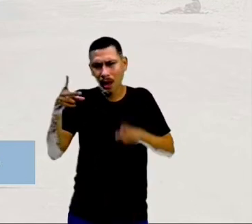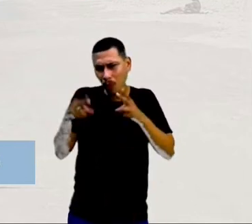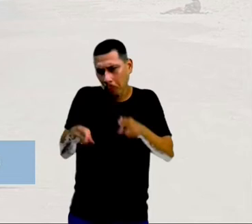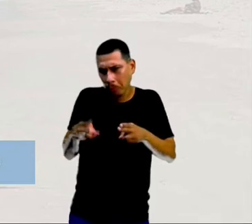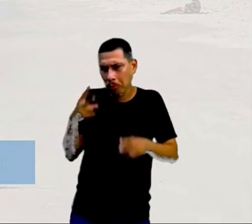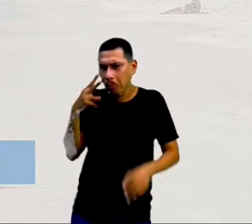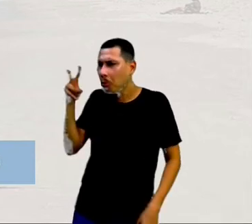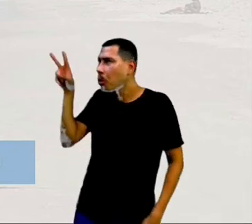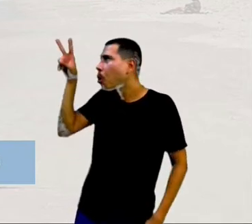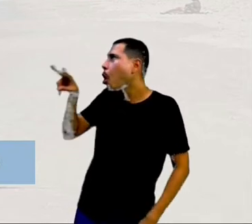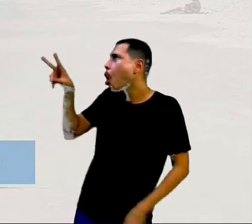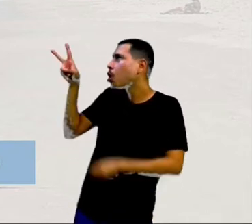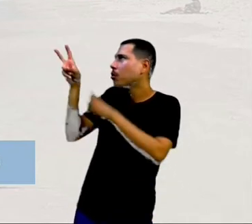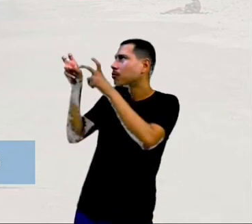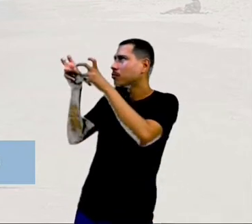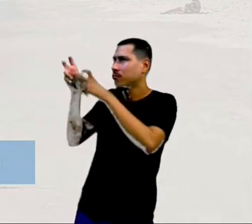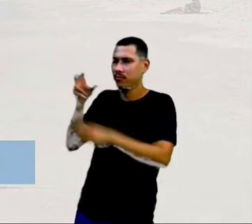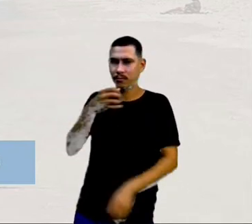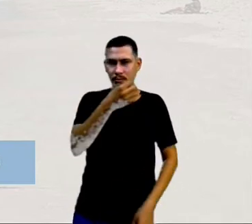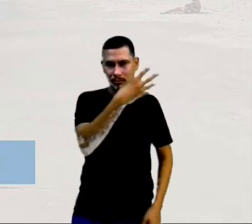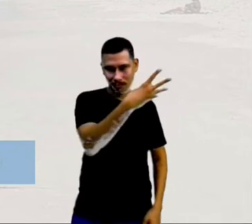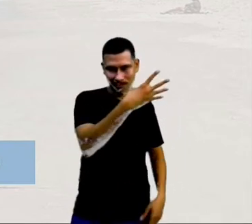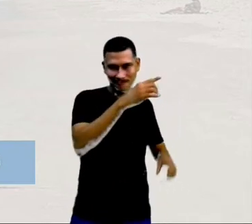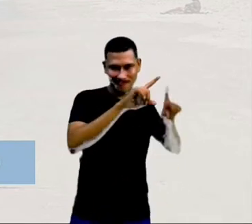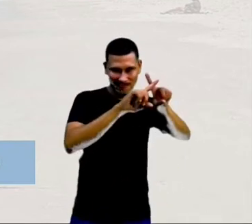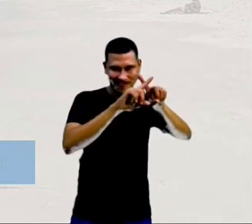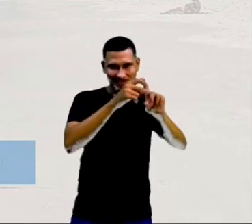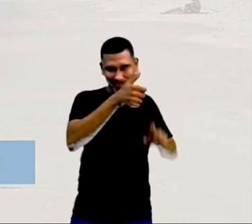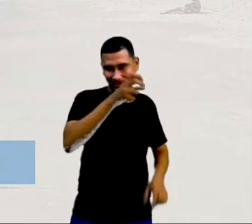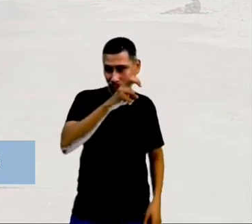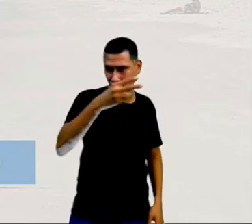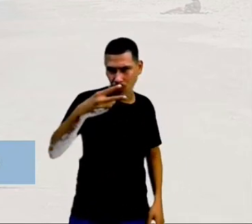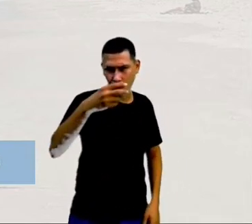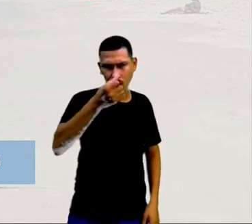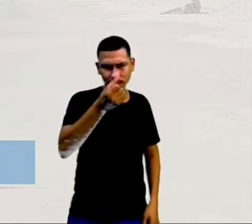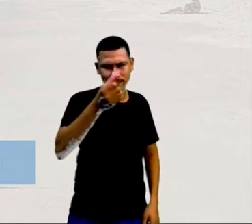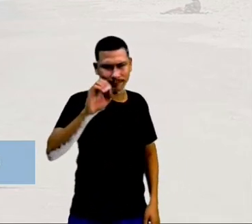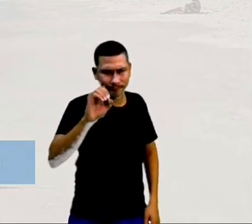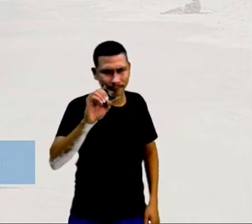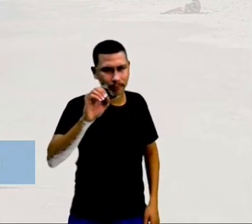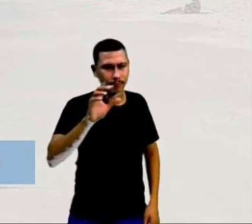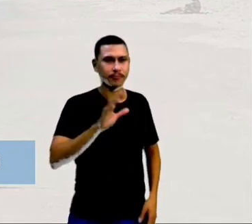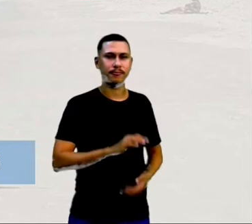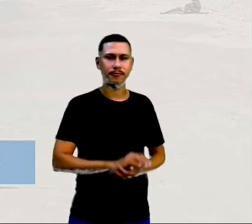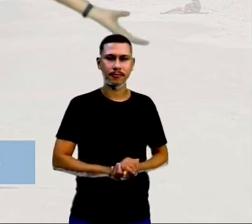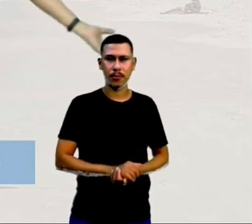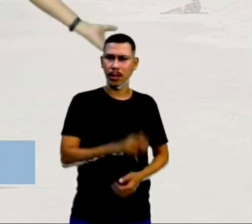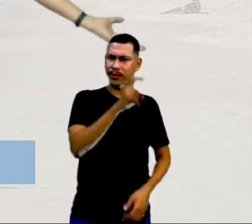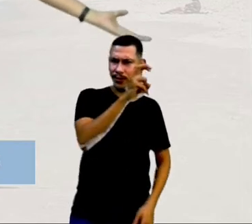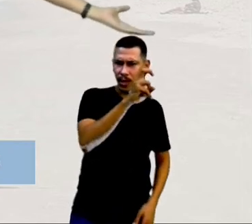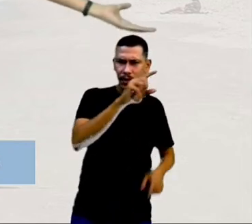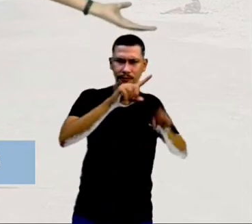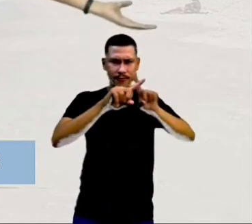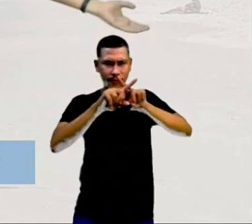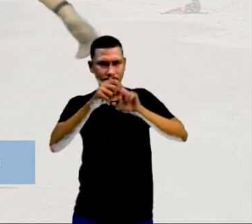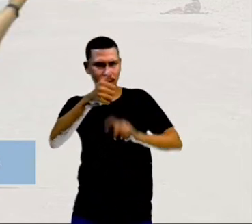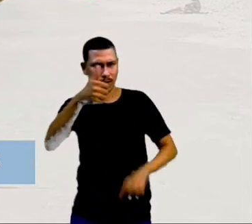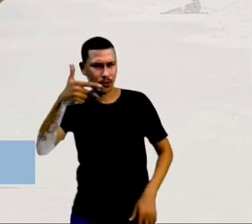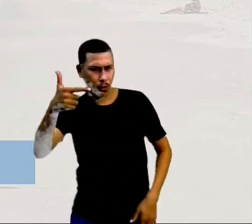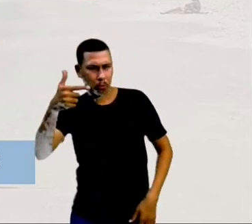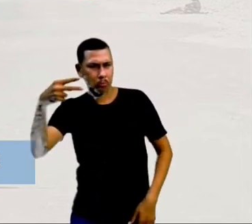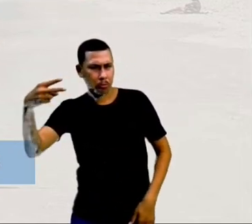lado, ó. 4 vezes 15, 60. E 5 vezes 12 também vai dar